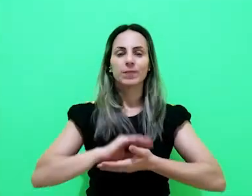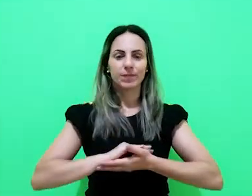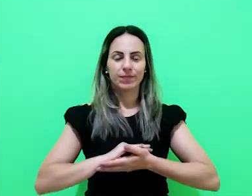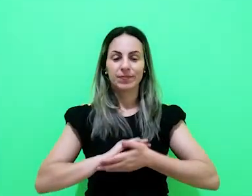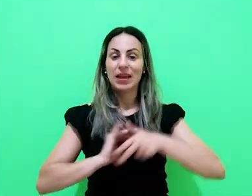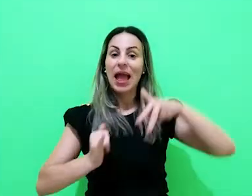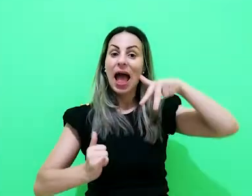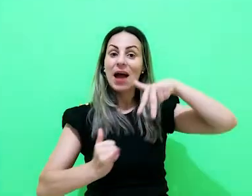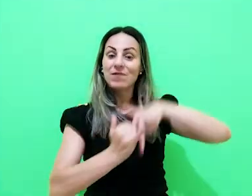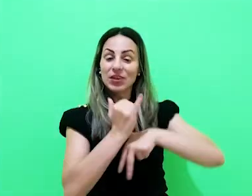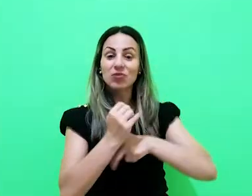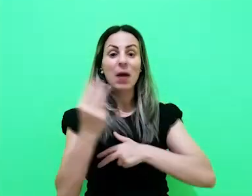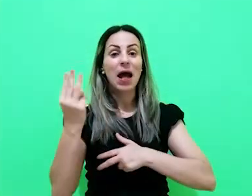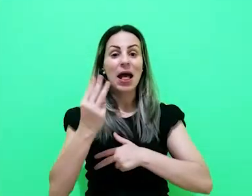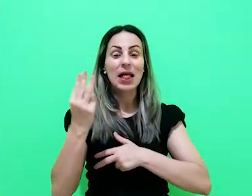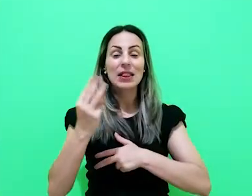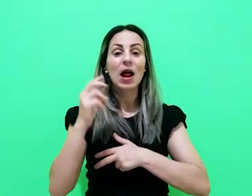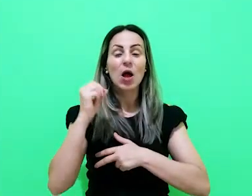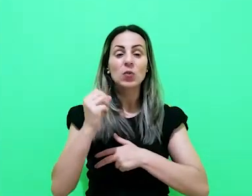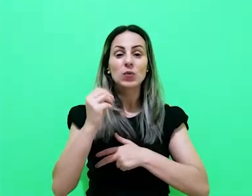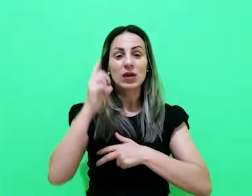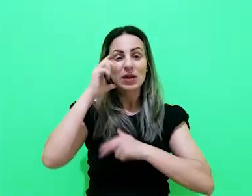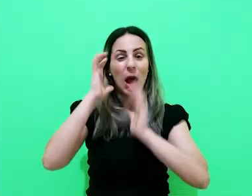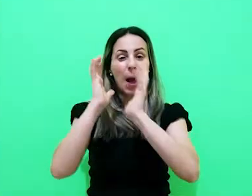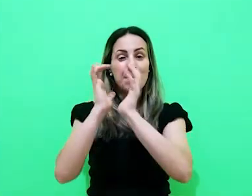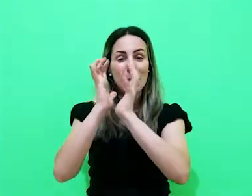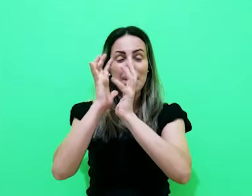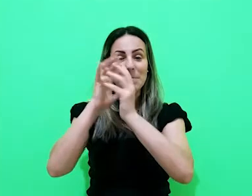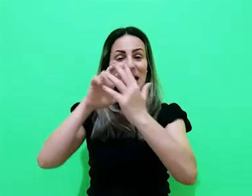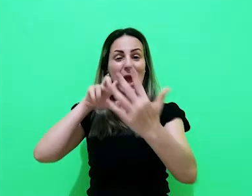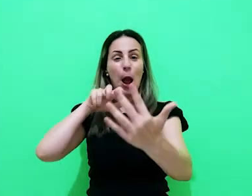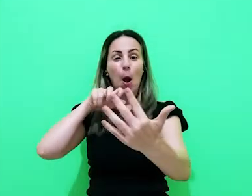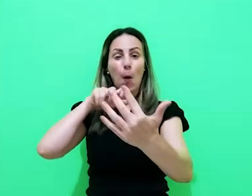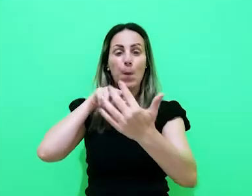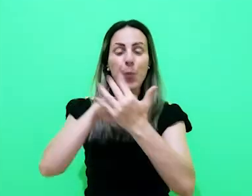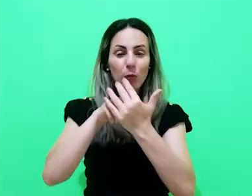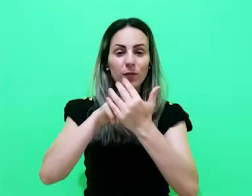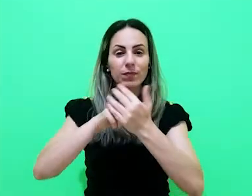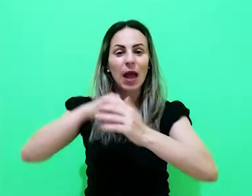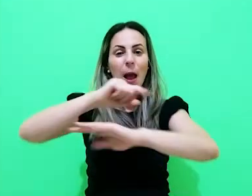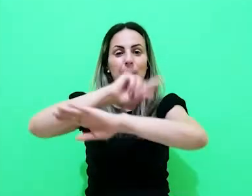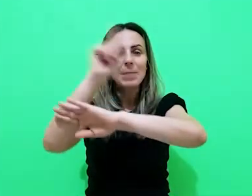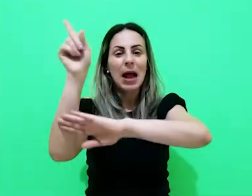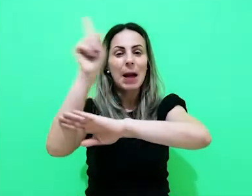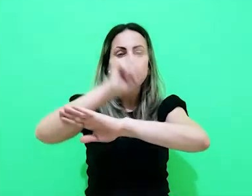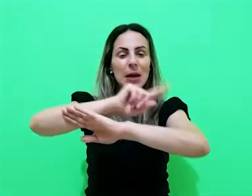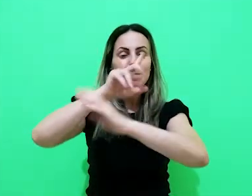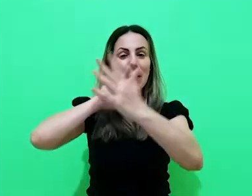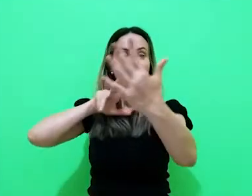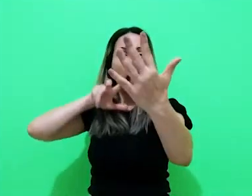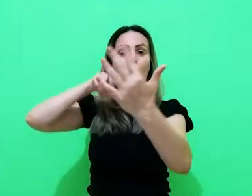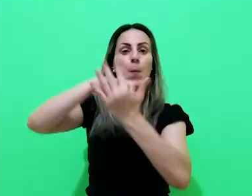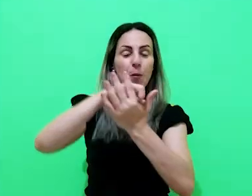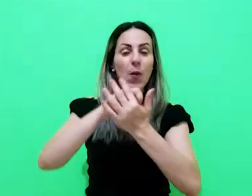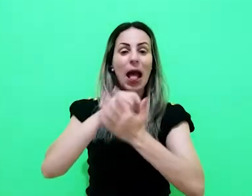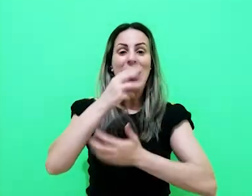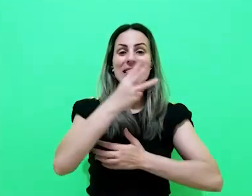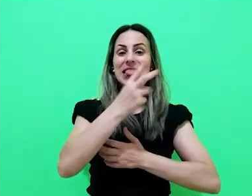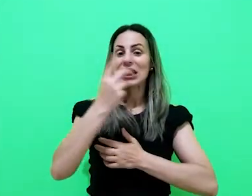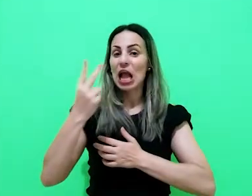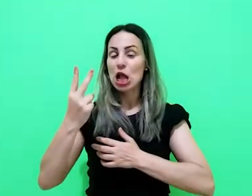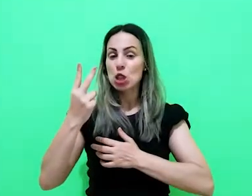E a vítima 3 é um trauma de face e crânio contra o para-brisa, uma frequência respiratória de